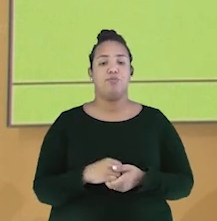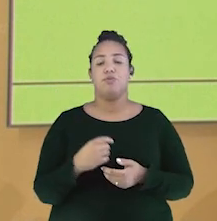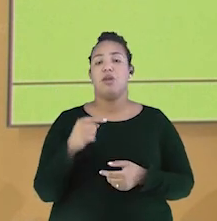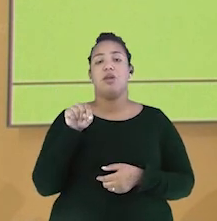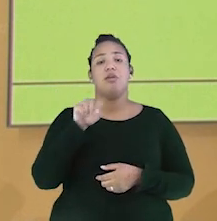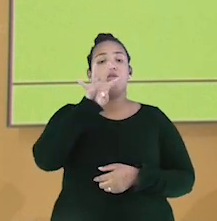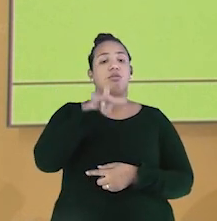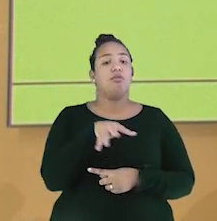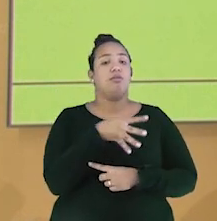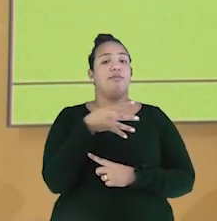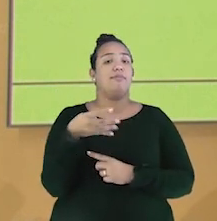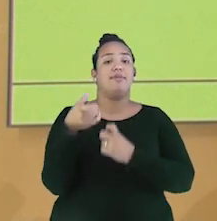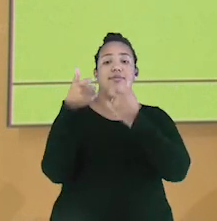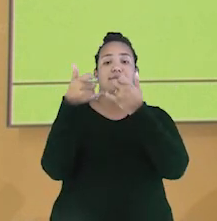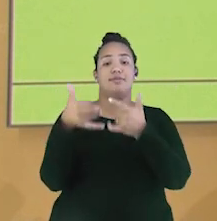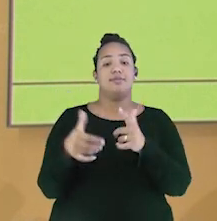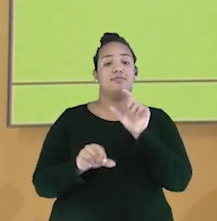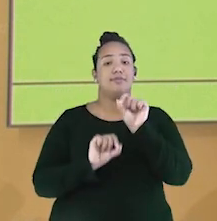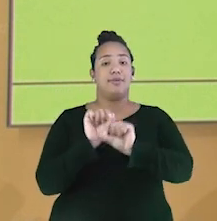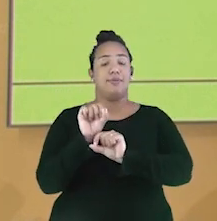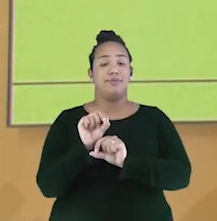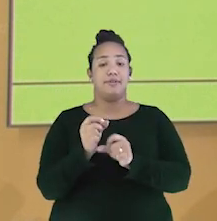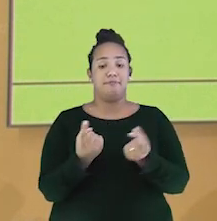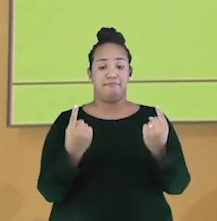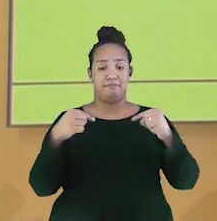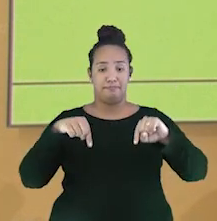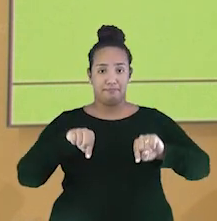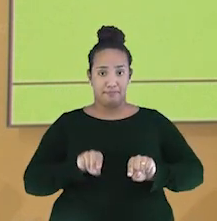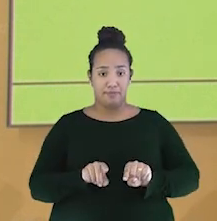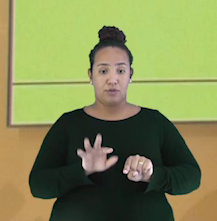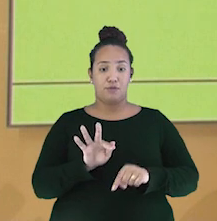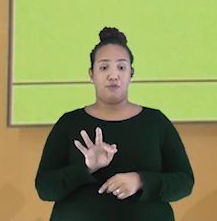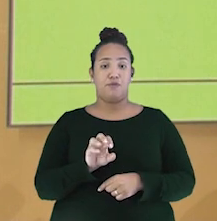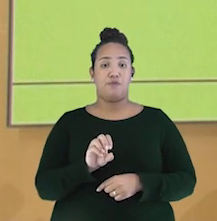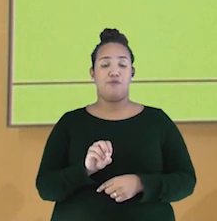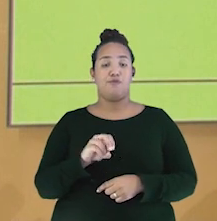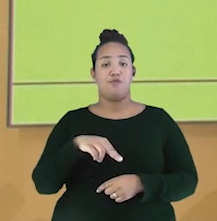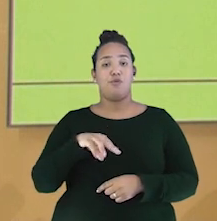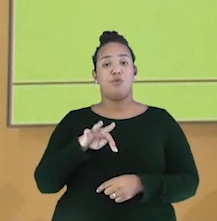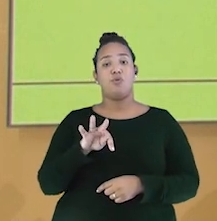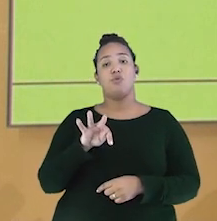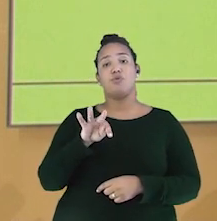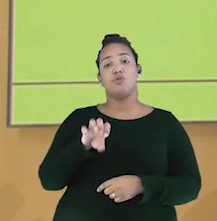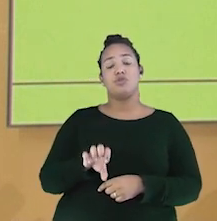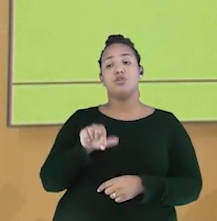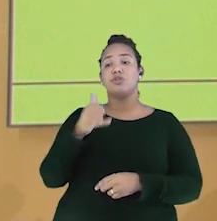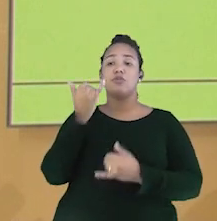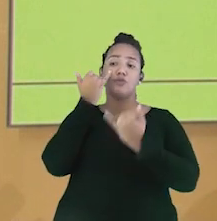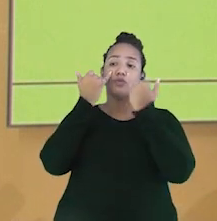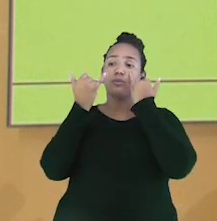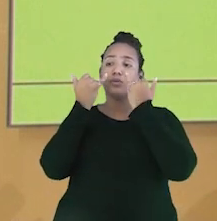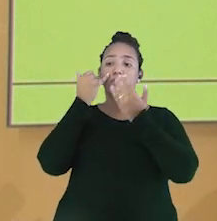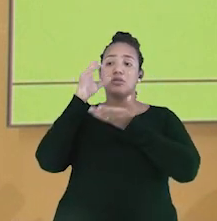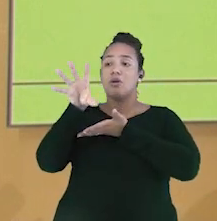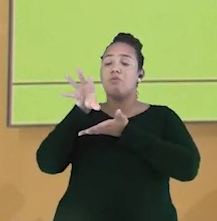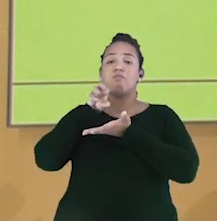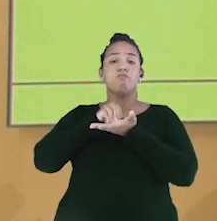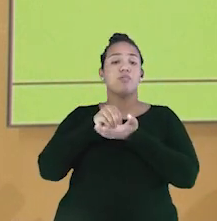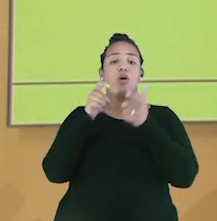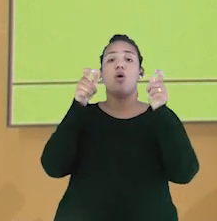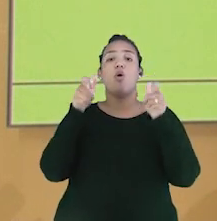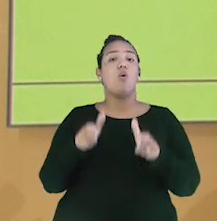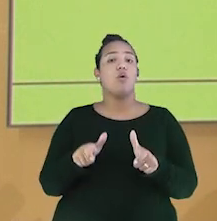E aí embaixo da tabela a fonte ou seja de onde se originaram as informações